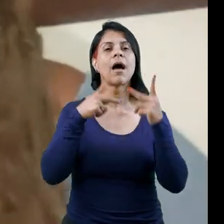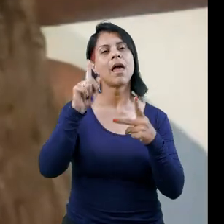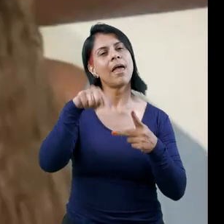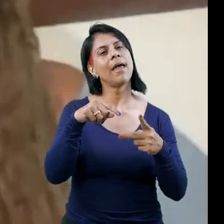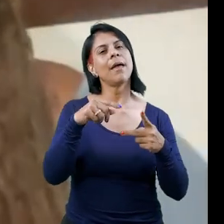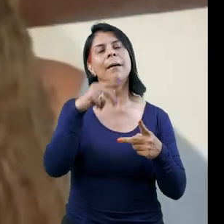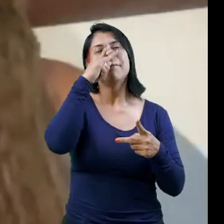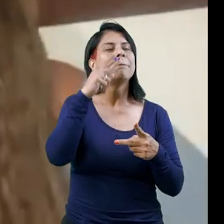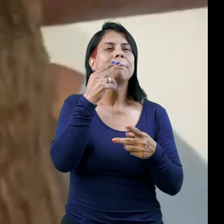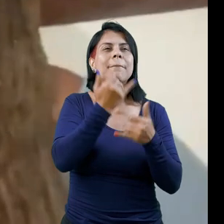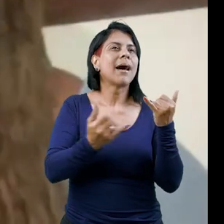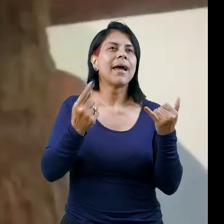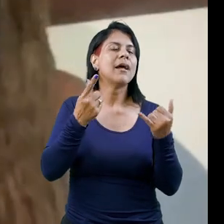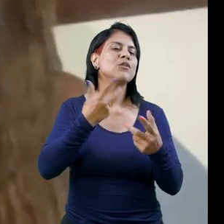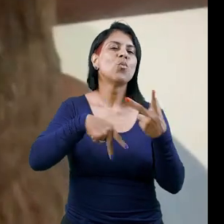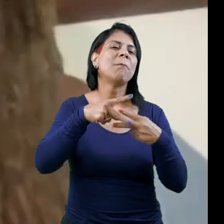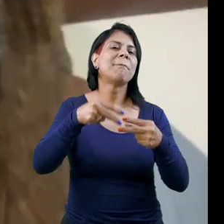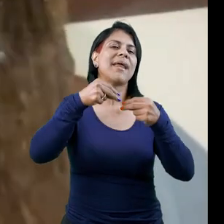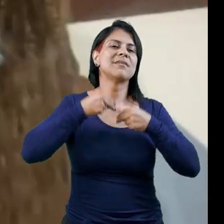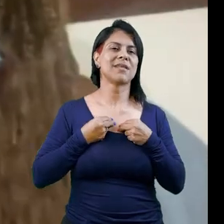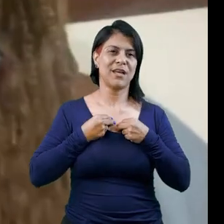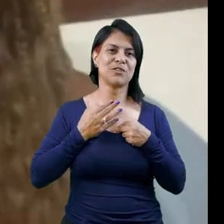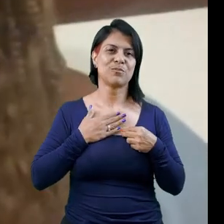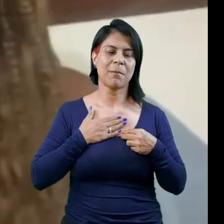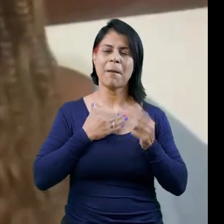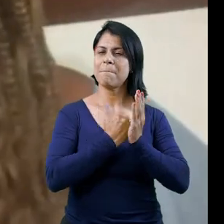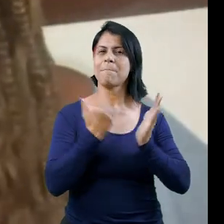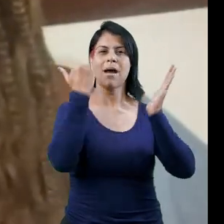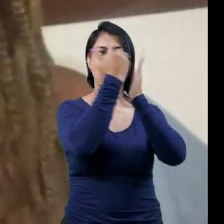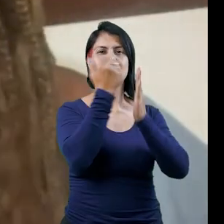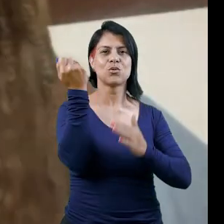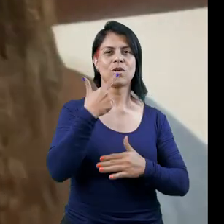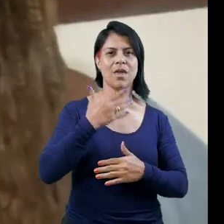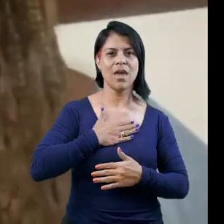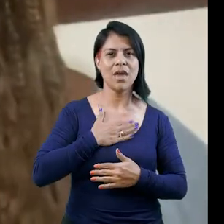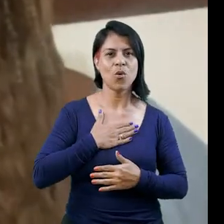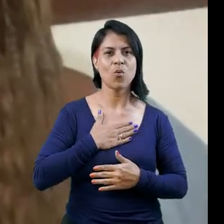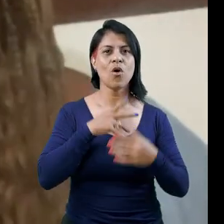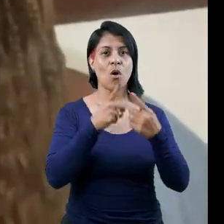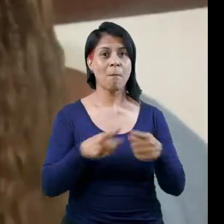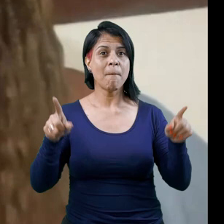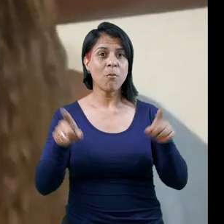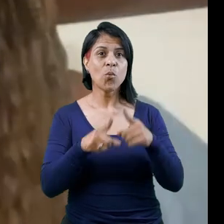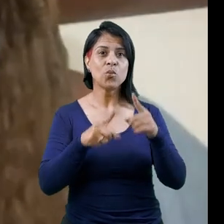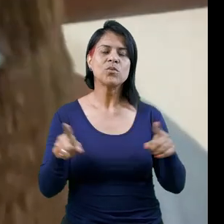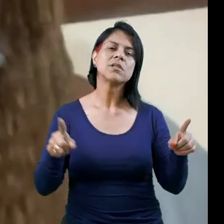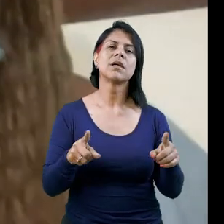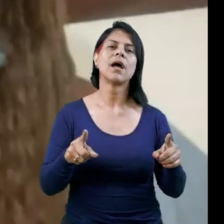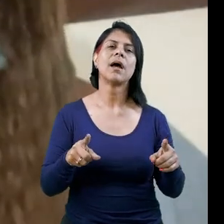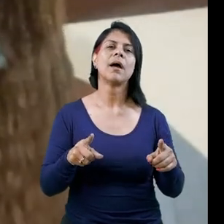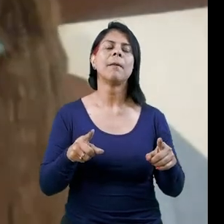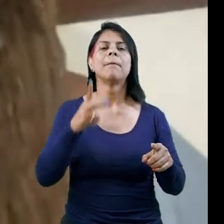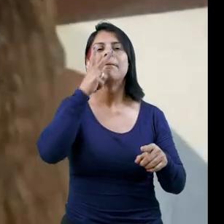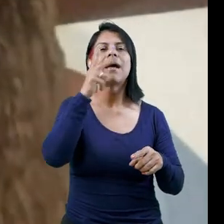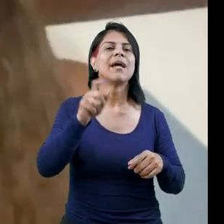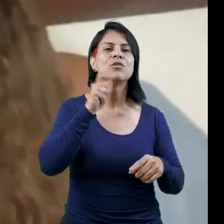eu acho que é muito maior do que eu. É uma música que, para mim, brinda um pouco disso,